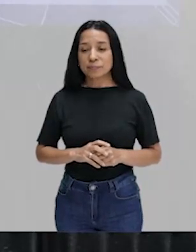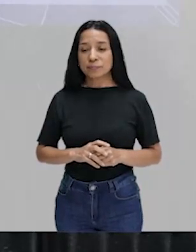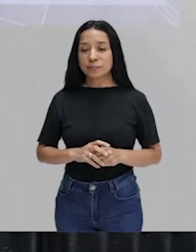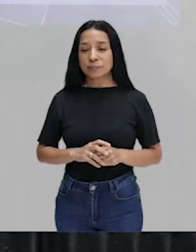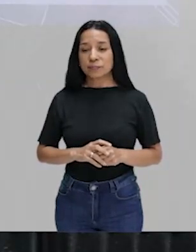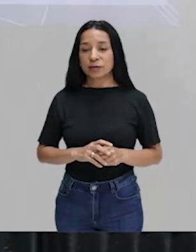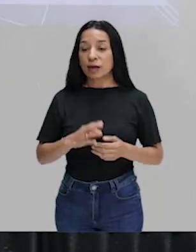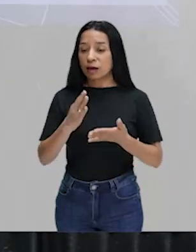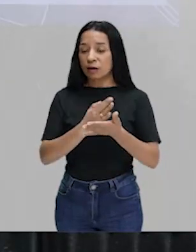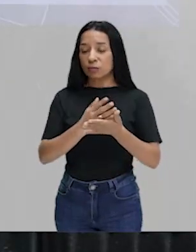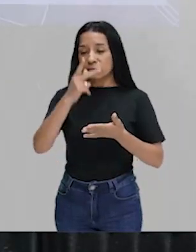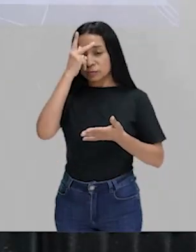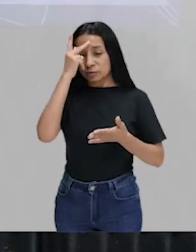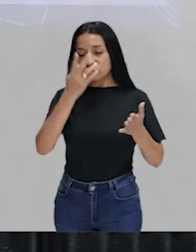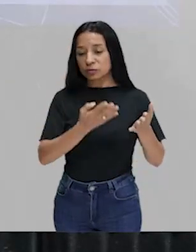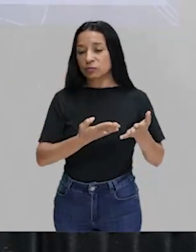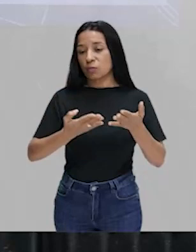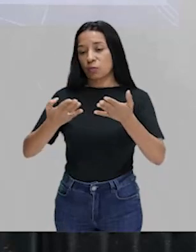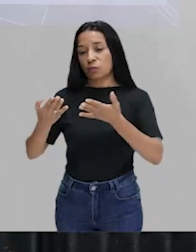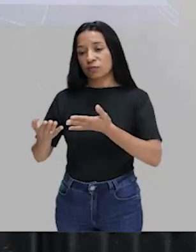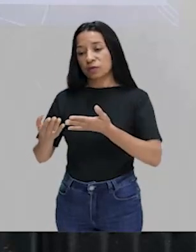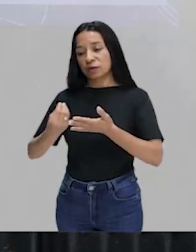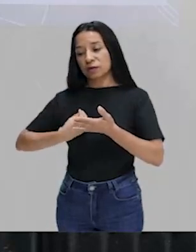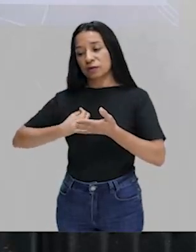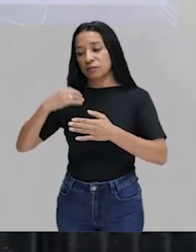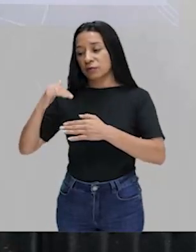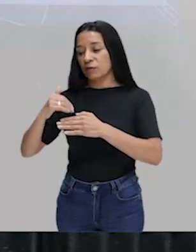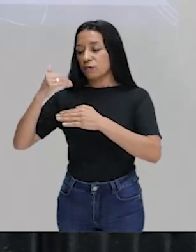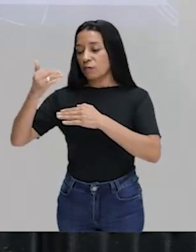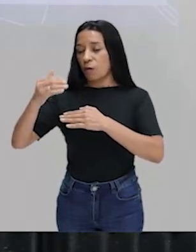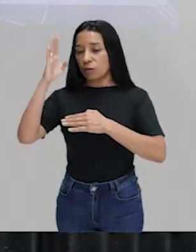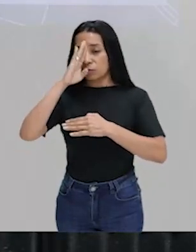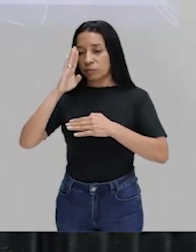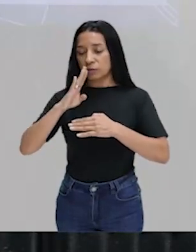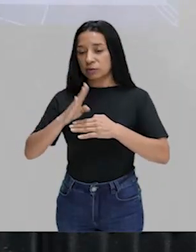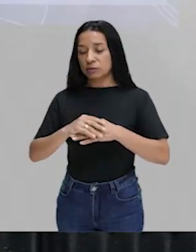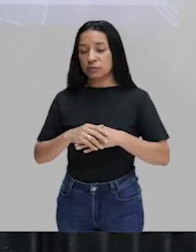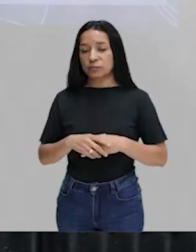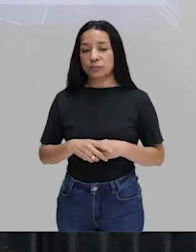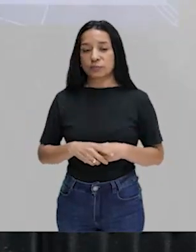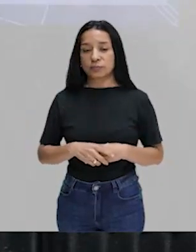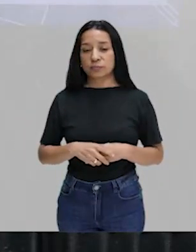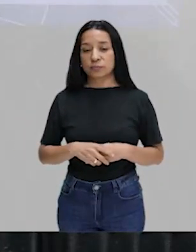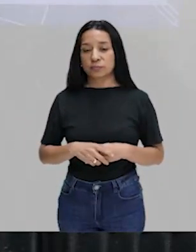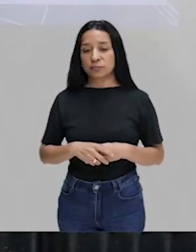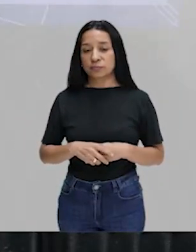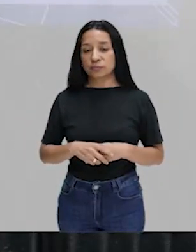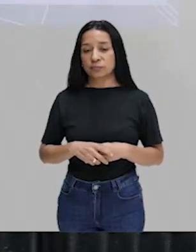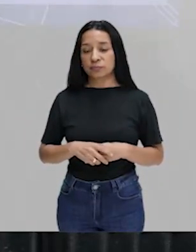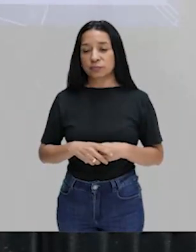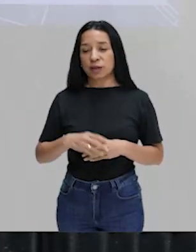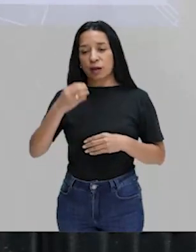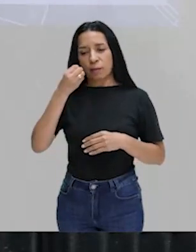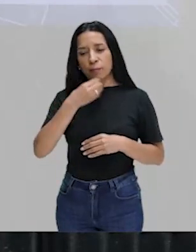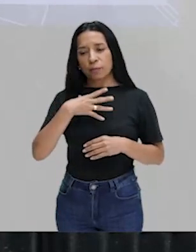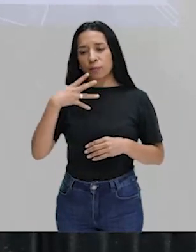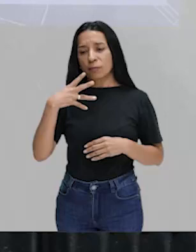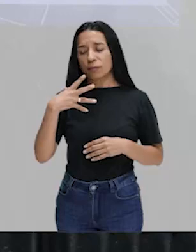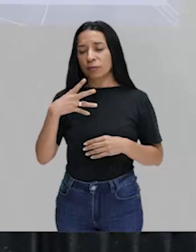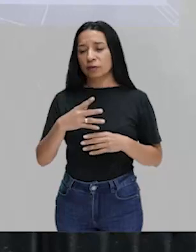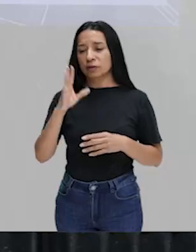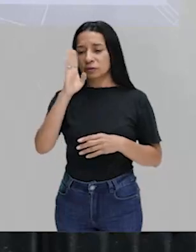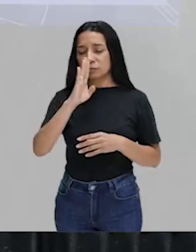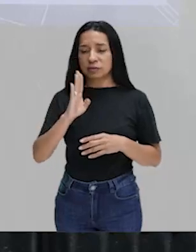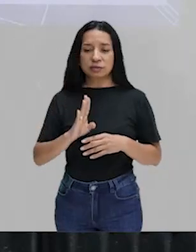é uma forma eufêmica de eu falar sobre a sorte que as pessoas tinham de terem nascido no país. Então era bom ser brasileiro, se é